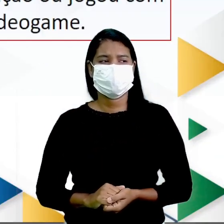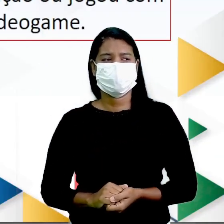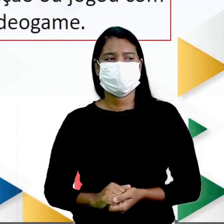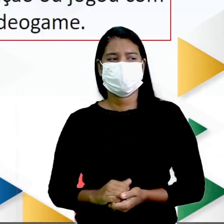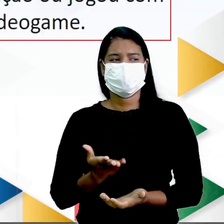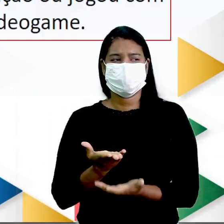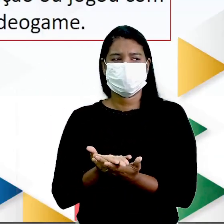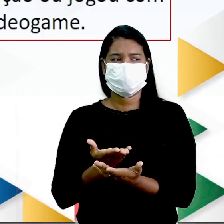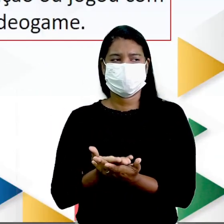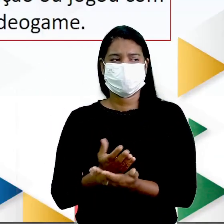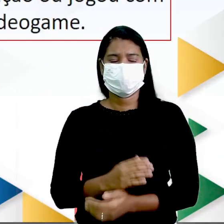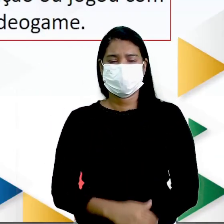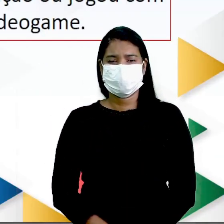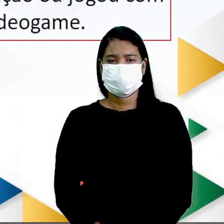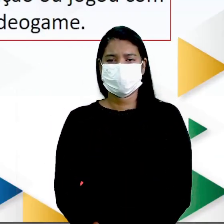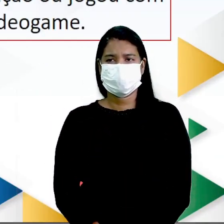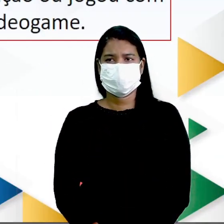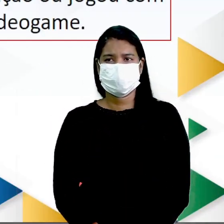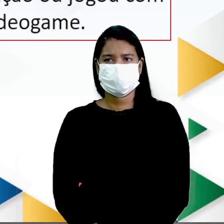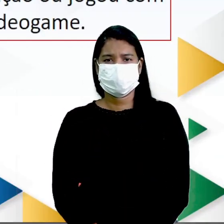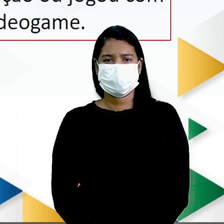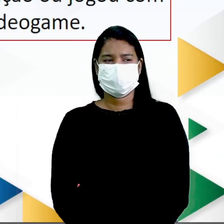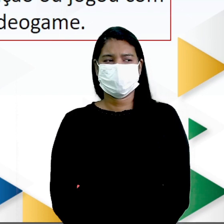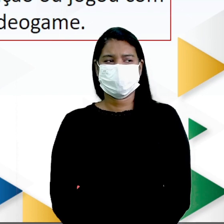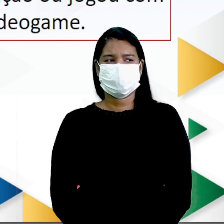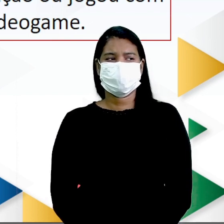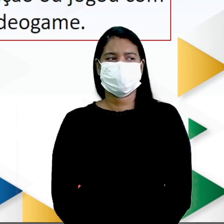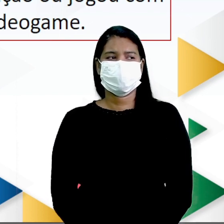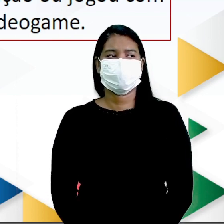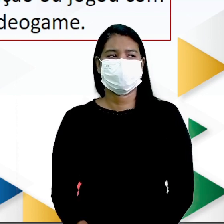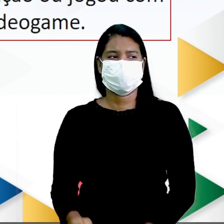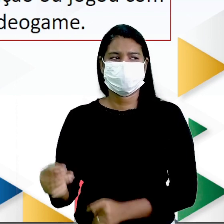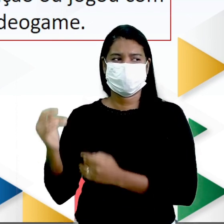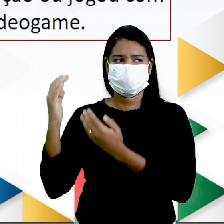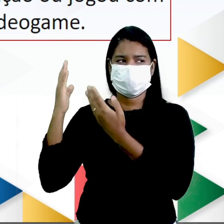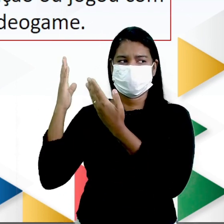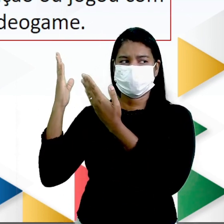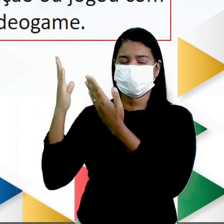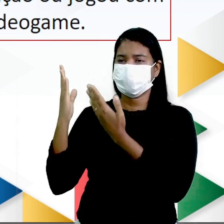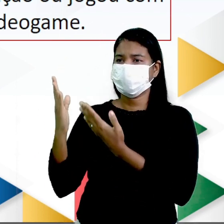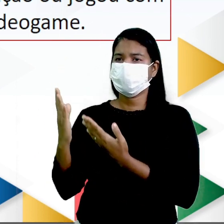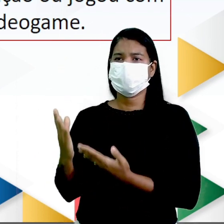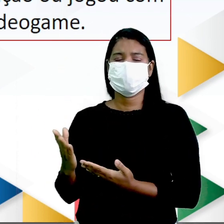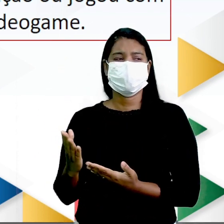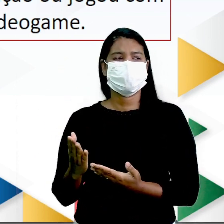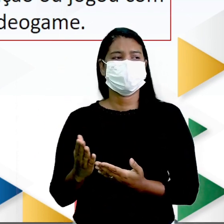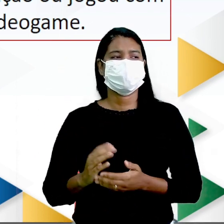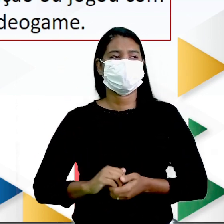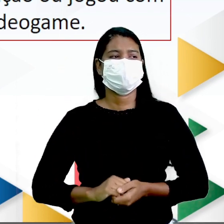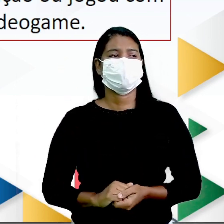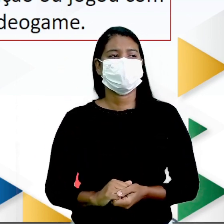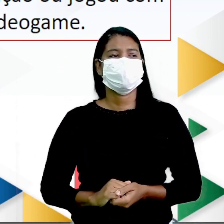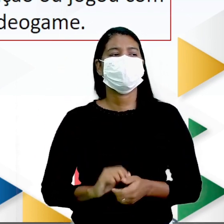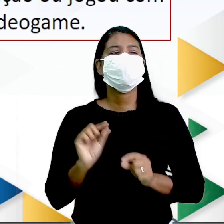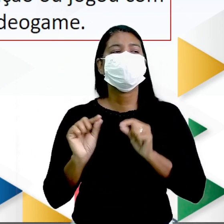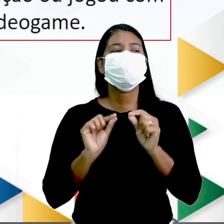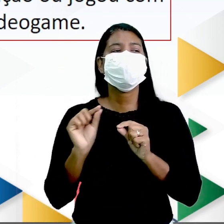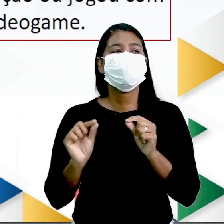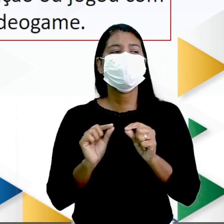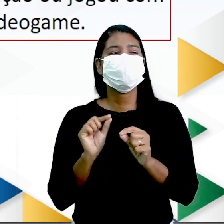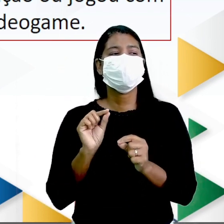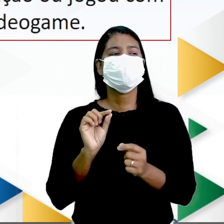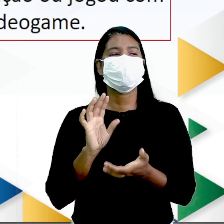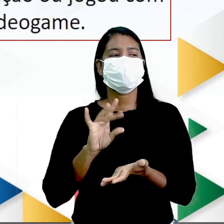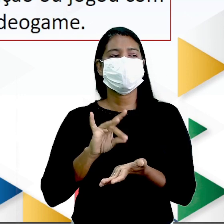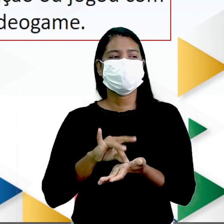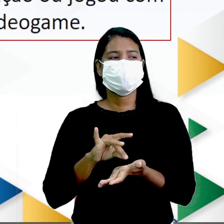nossa videoaula. Propaganda feita, agora a gente vai falar do onde a gente aplica o polígono, né? na vida real,